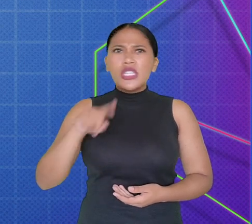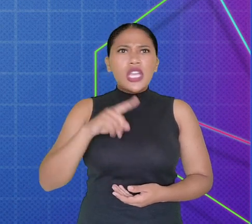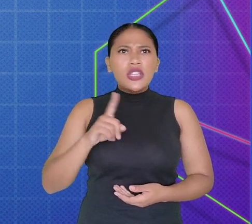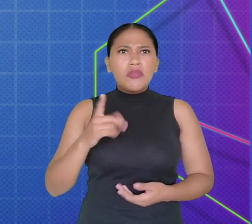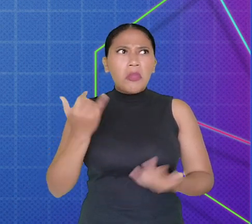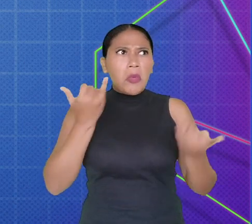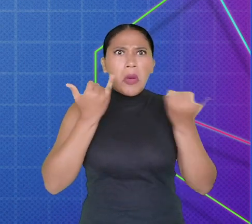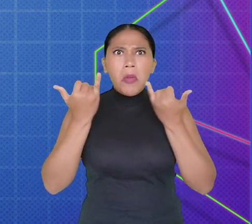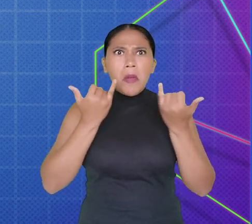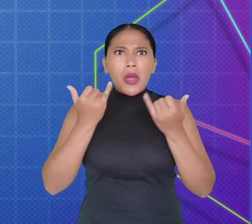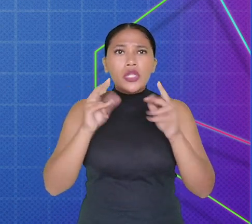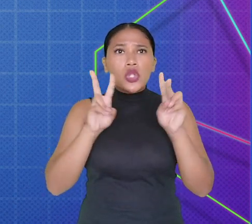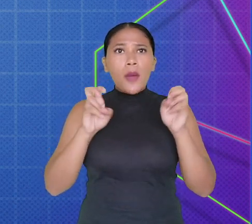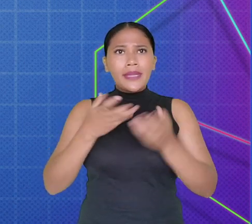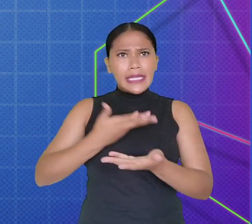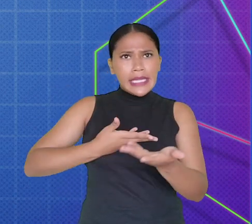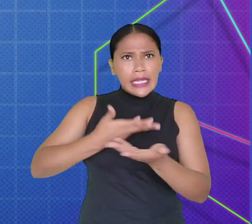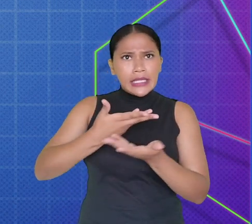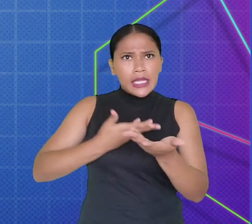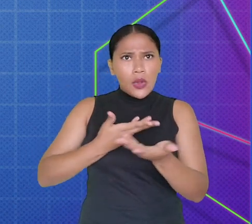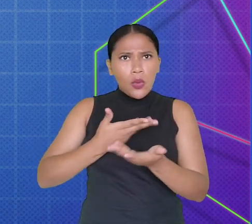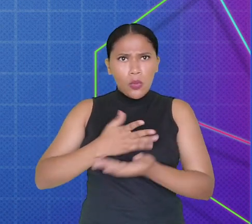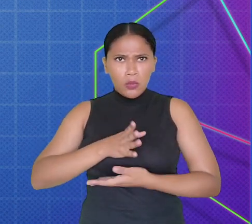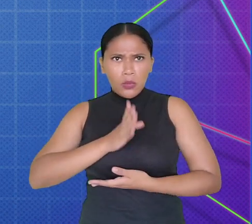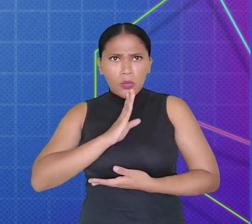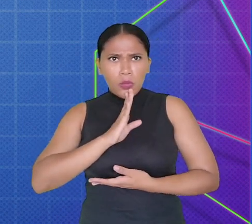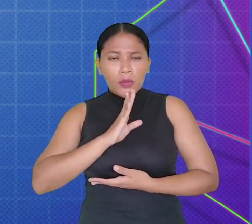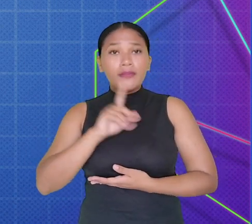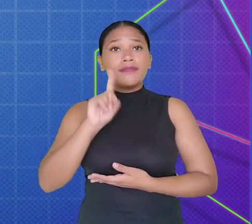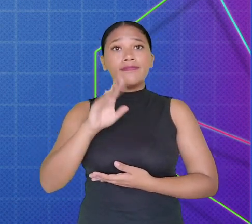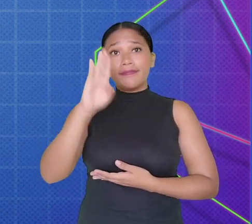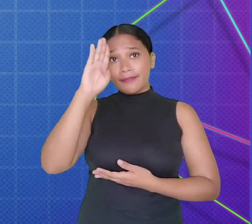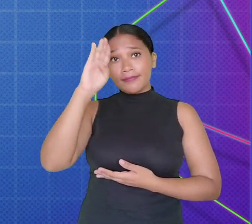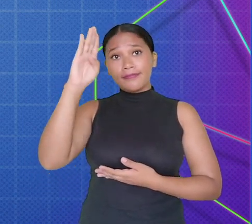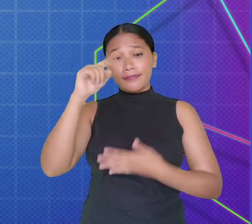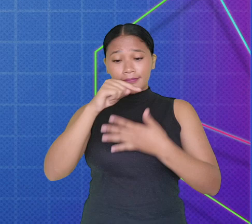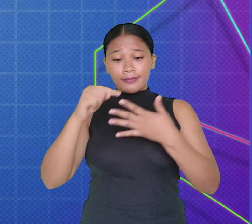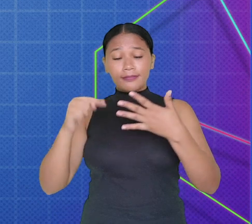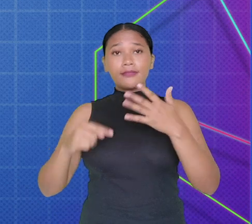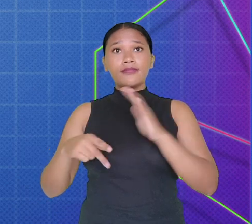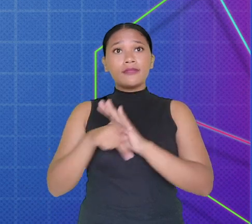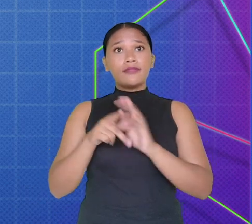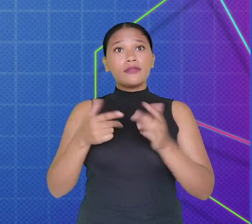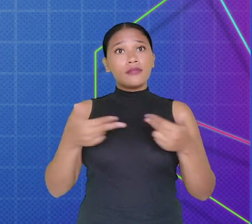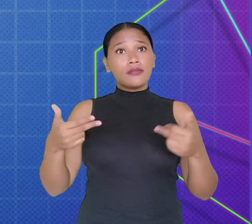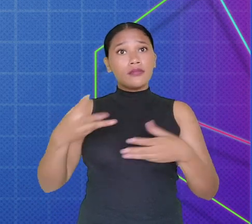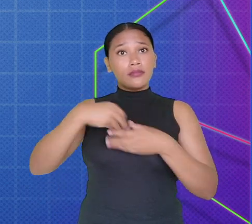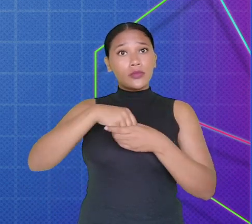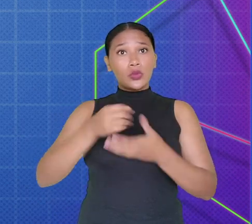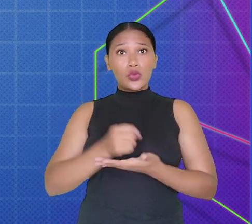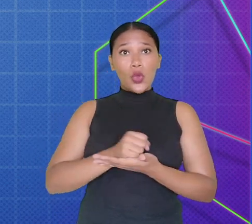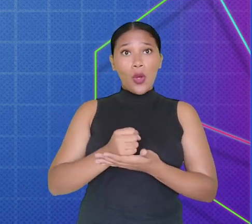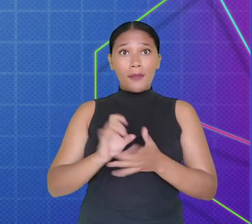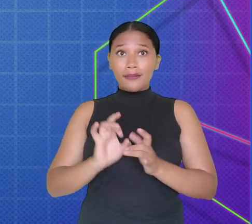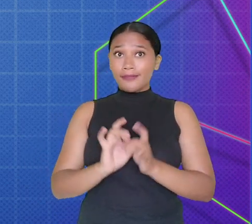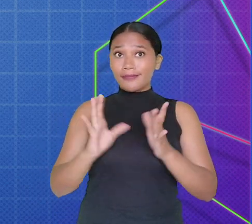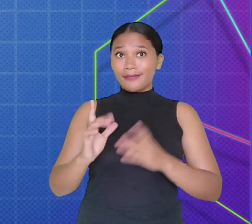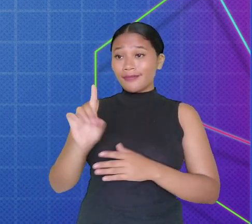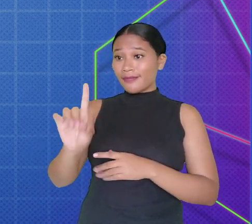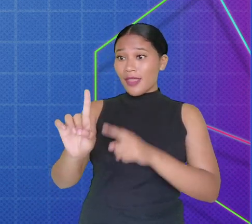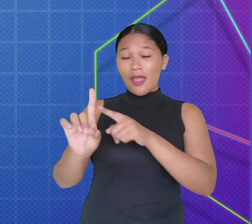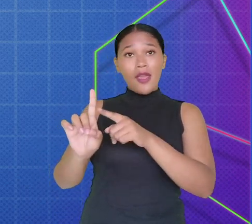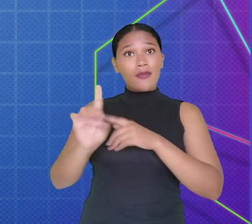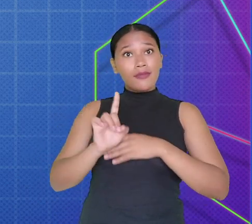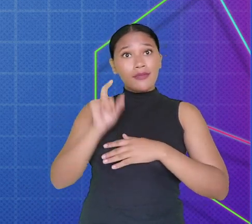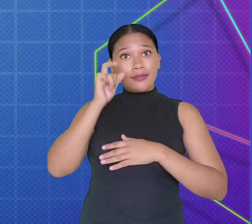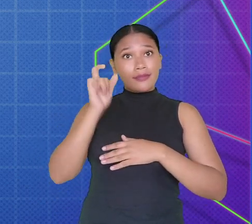Já ouviram falar da interação? A interação é um dos principais elementos que compõem um jogo, responsável por possibilitar